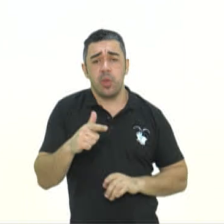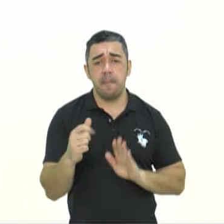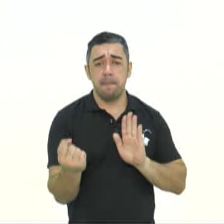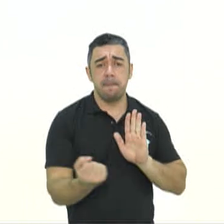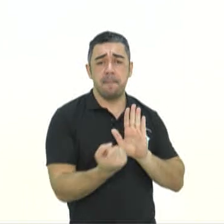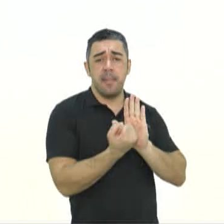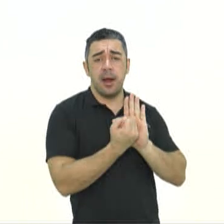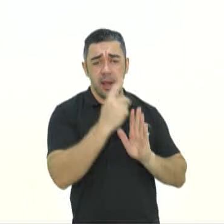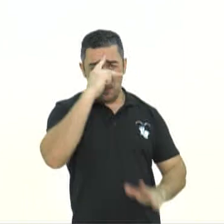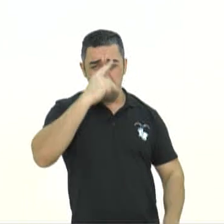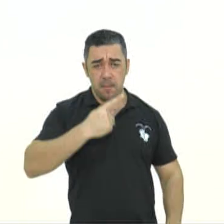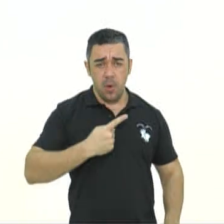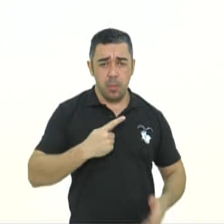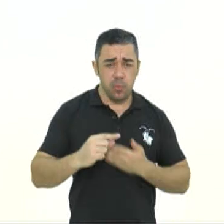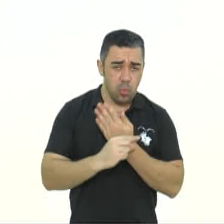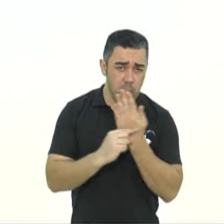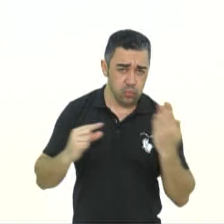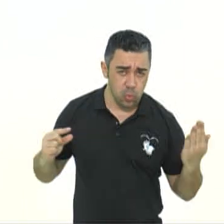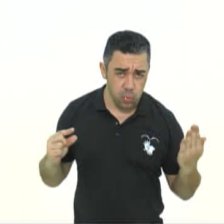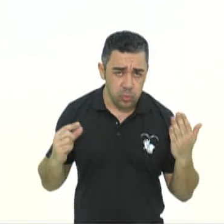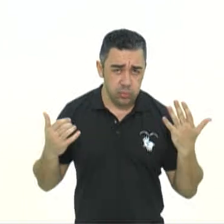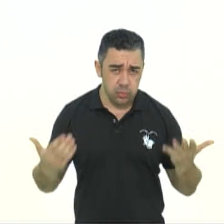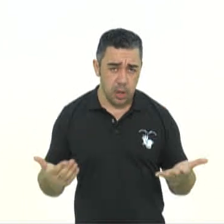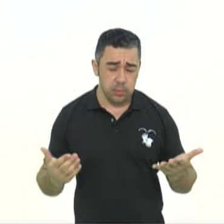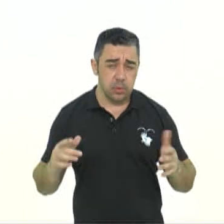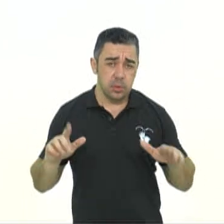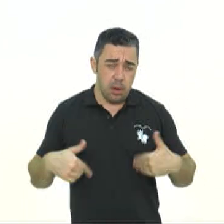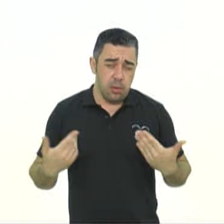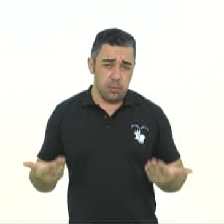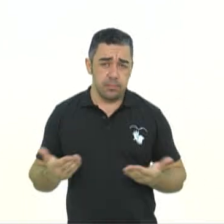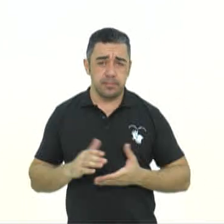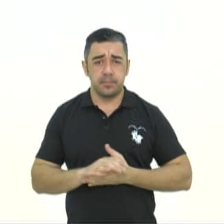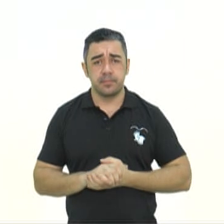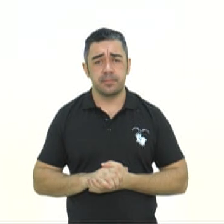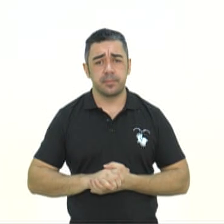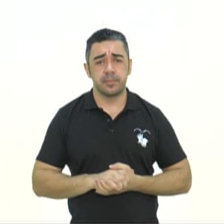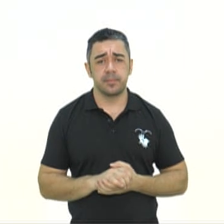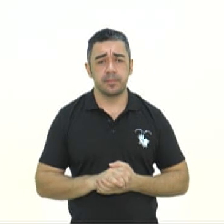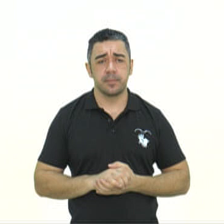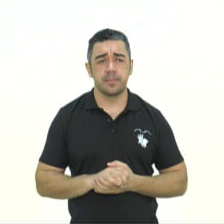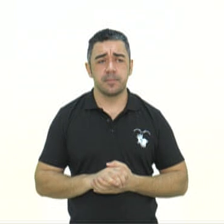Então, a notícia ela busca ser impessoal, certo?